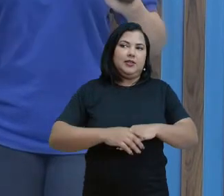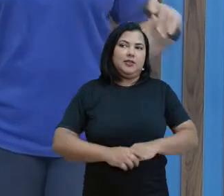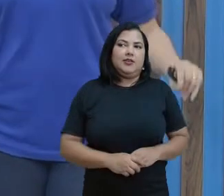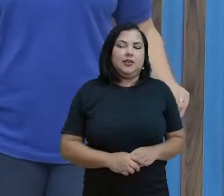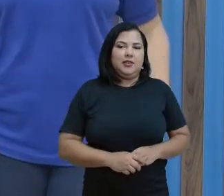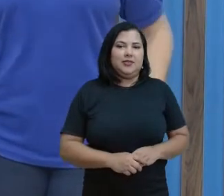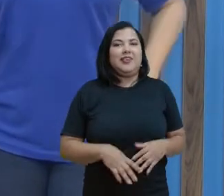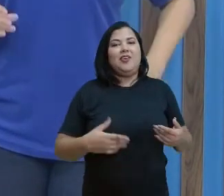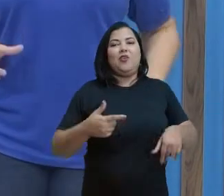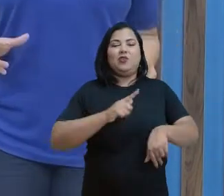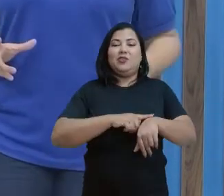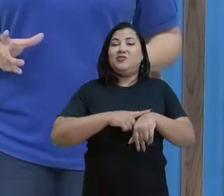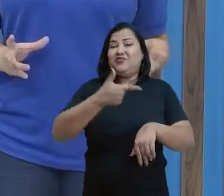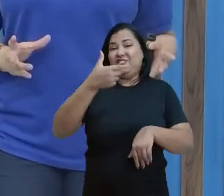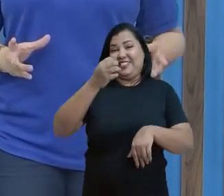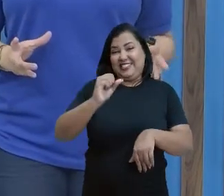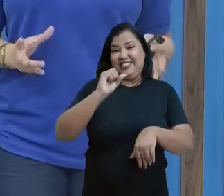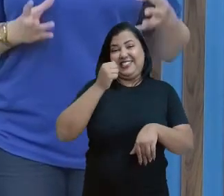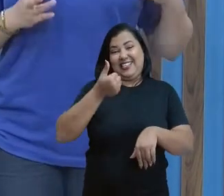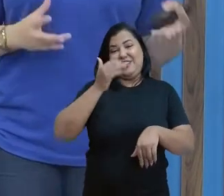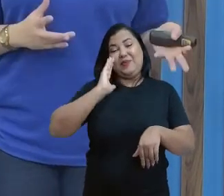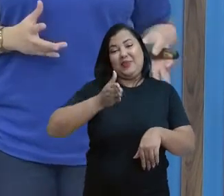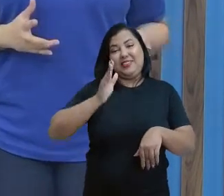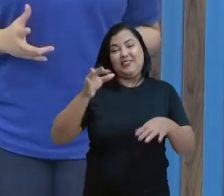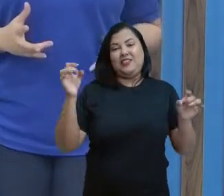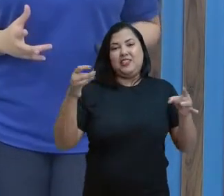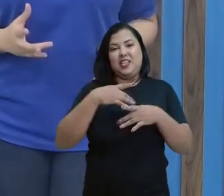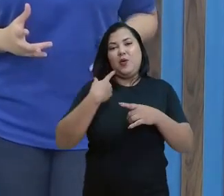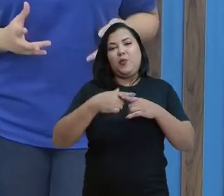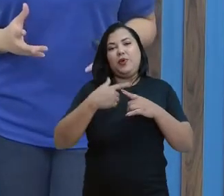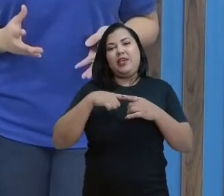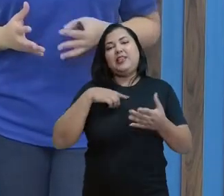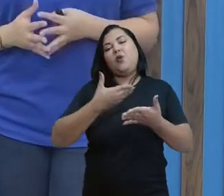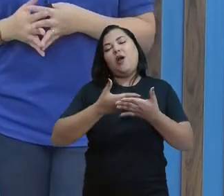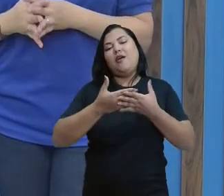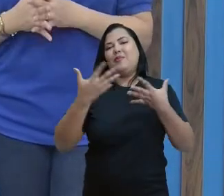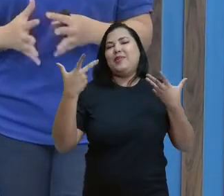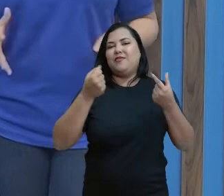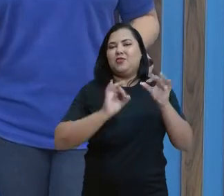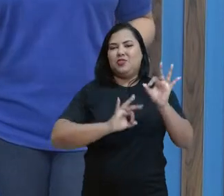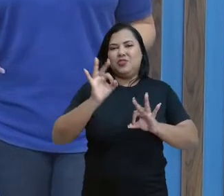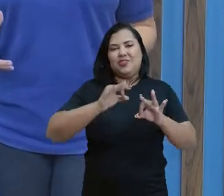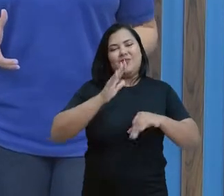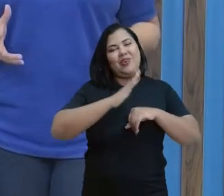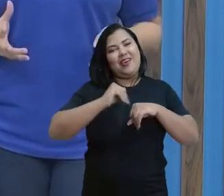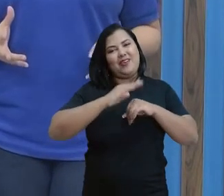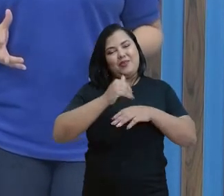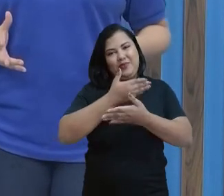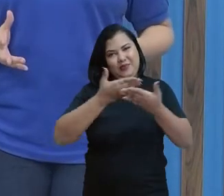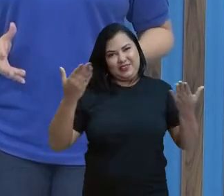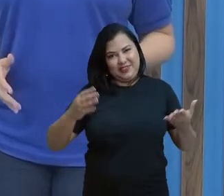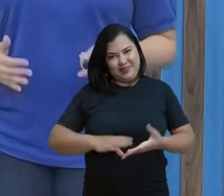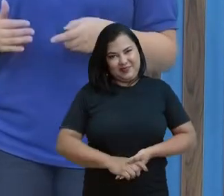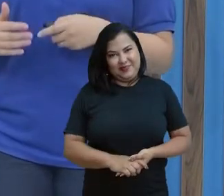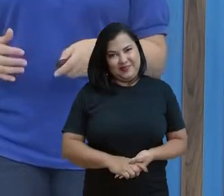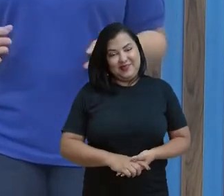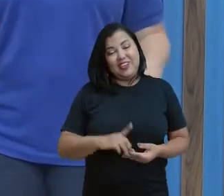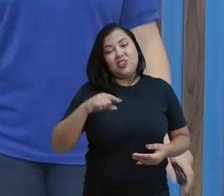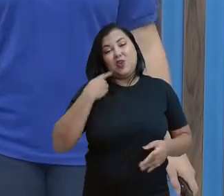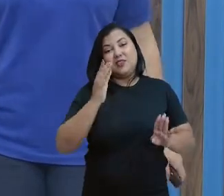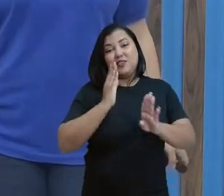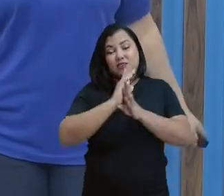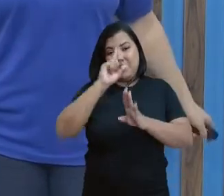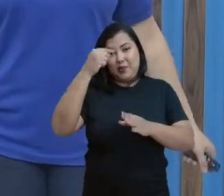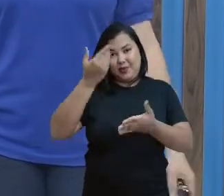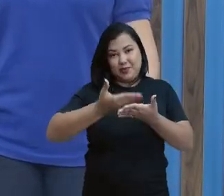no 26 e eu preciso finalizar, porque os meninos têm uma aula massa que prepararam com muito carinho para vocês, tá certo? A gente se vê na